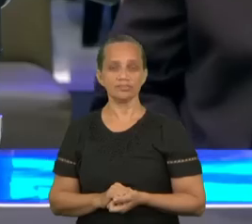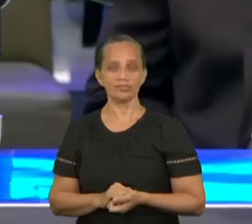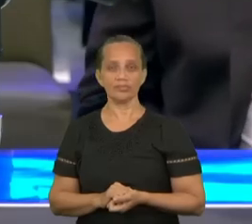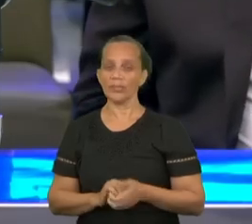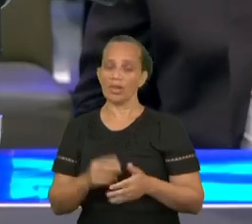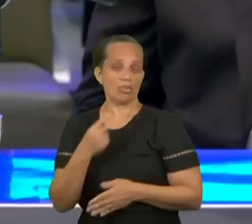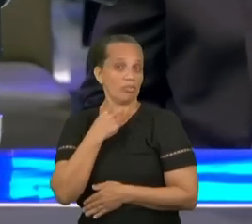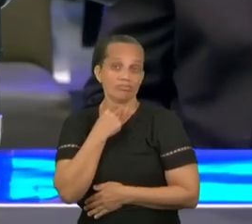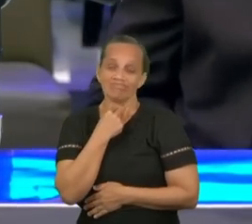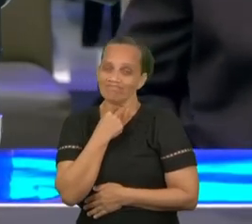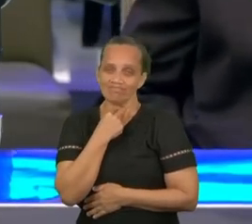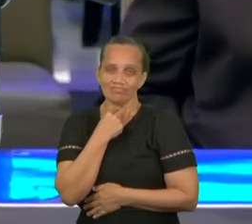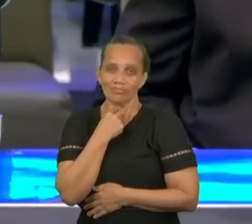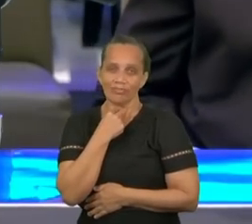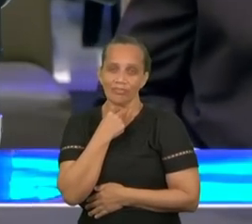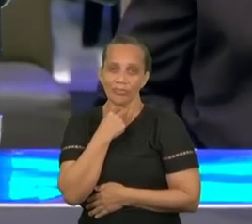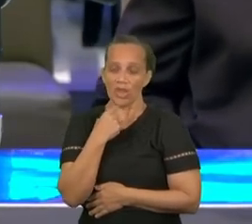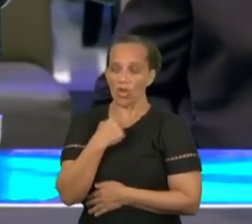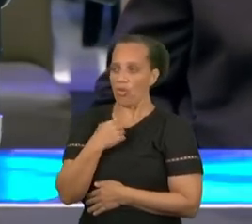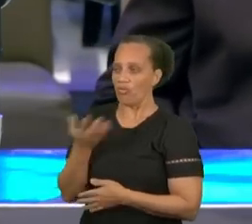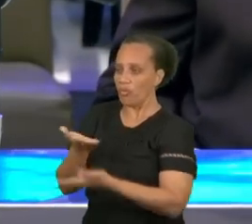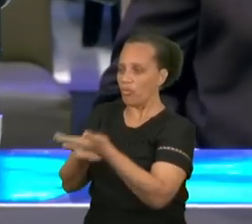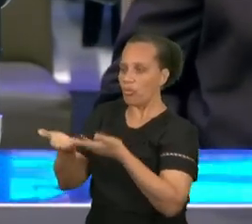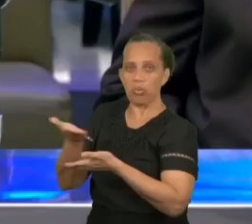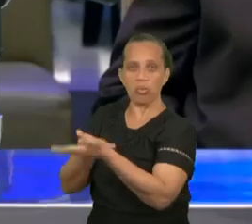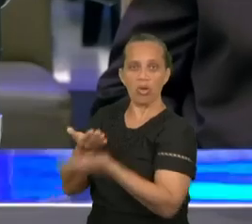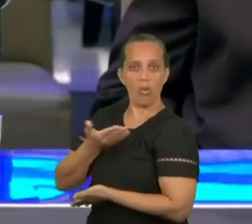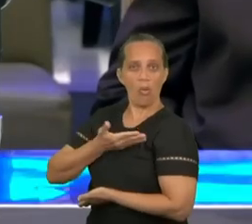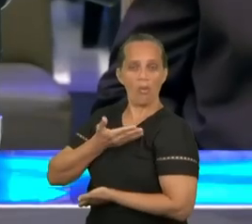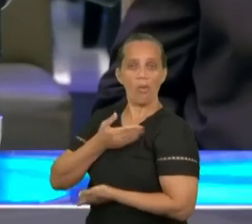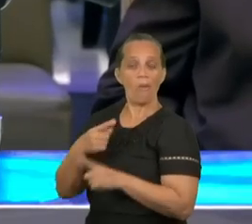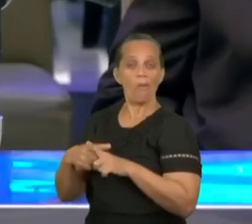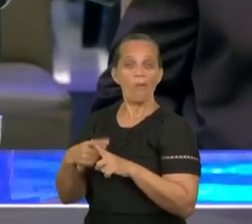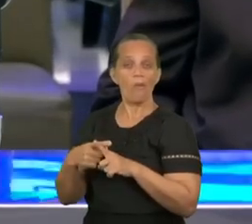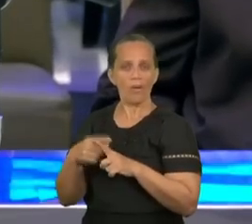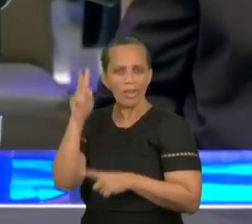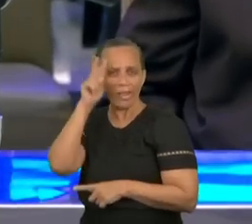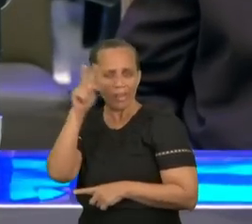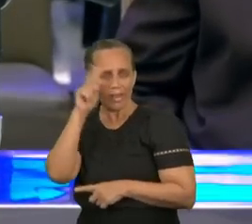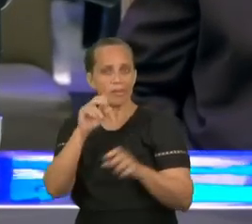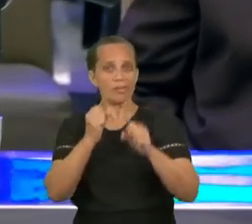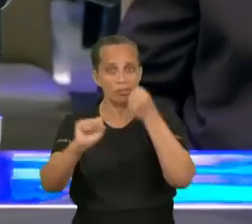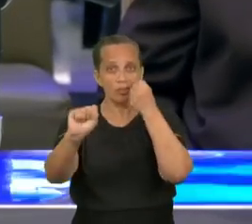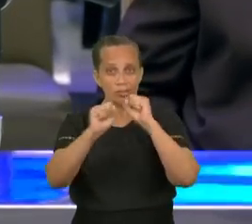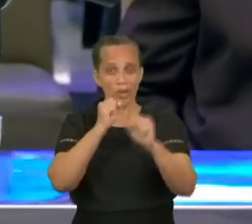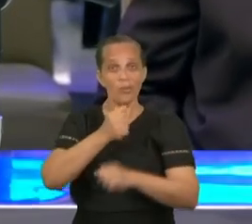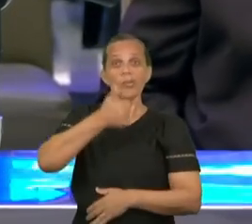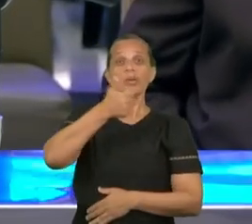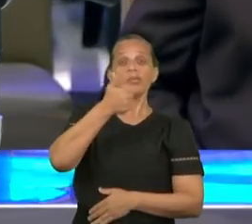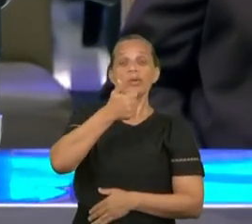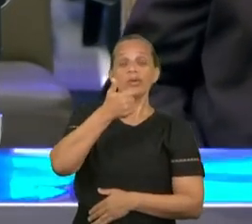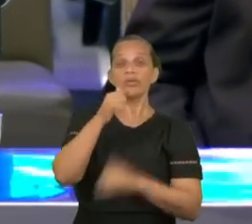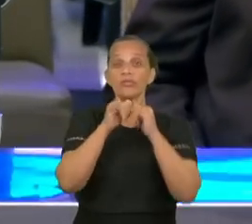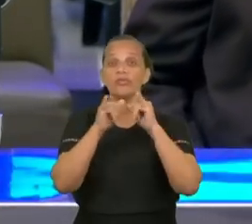aí não dá irmão eu não vou querer um companheiro desse o Salmo primeiro Salmo primeiro o que é que diz